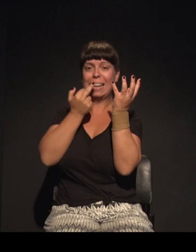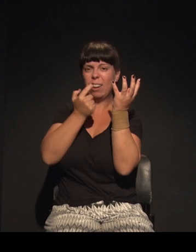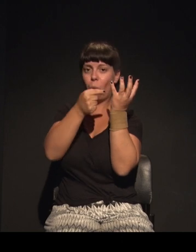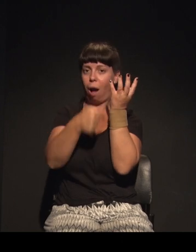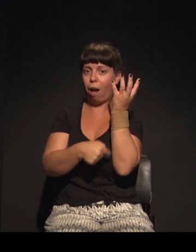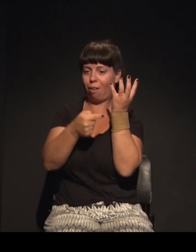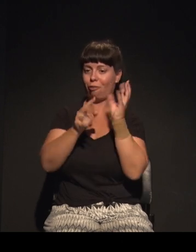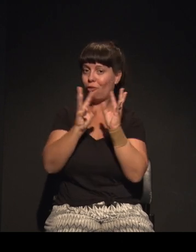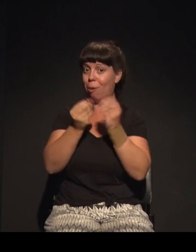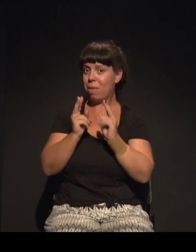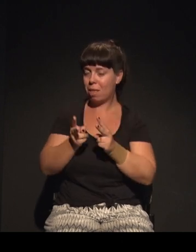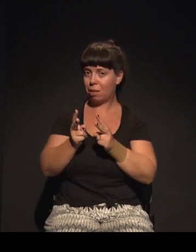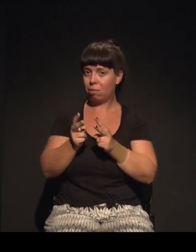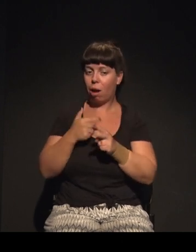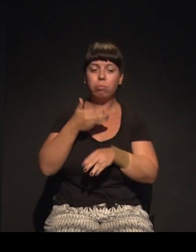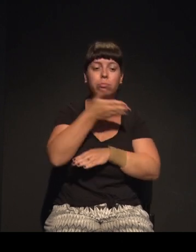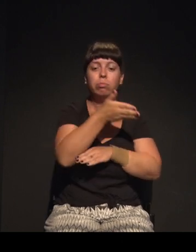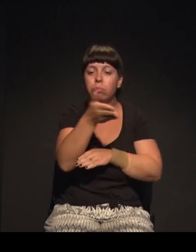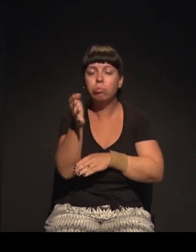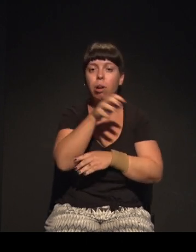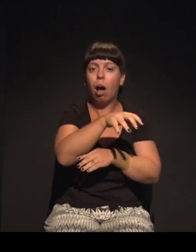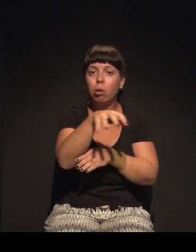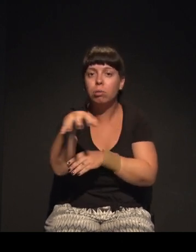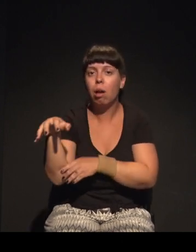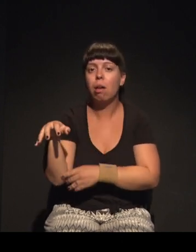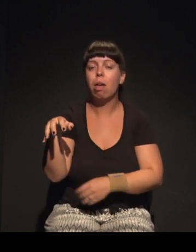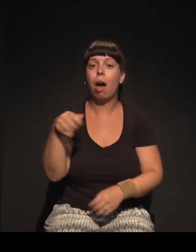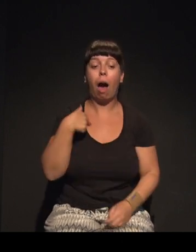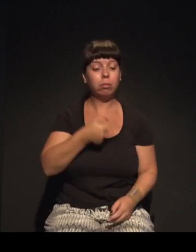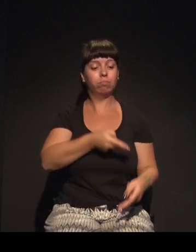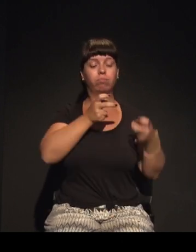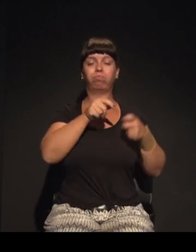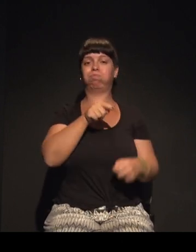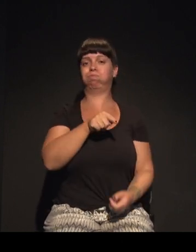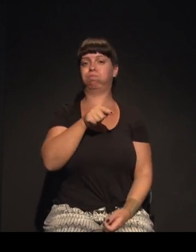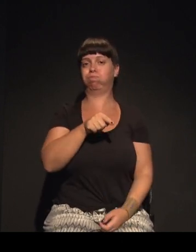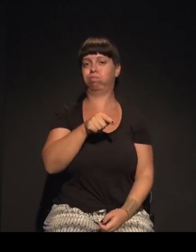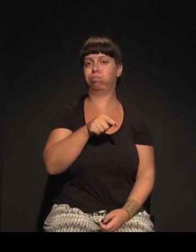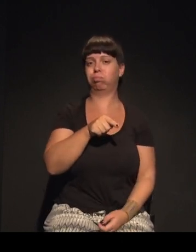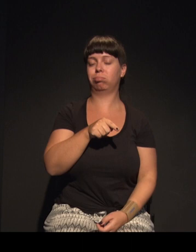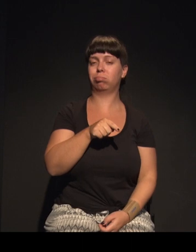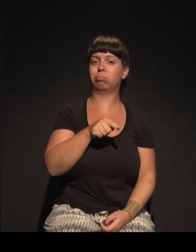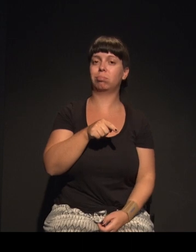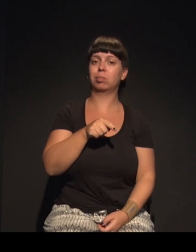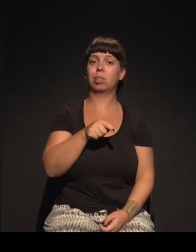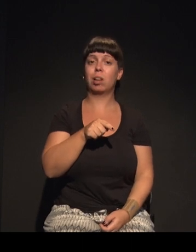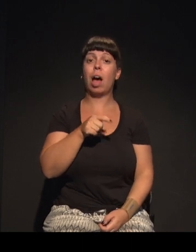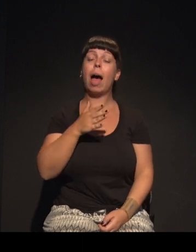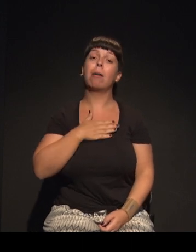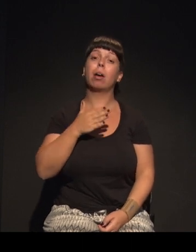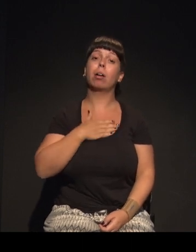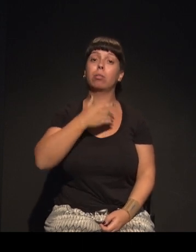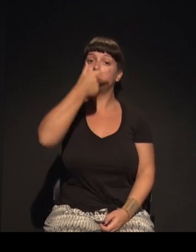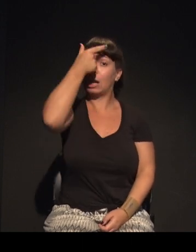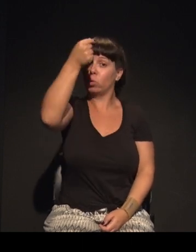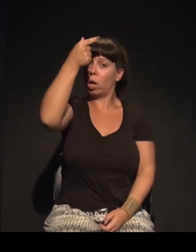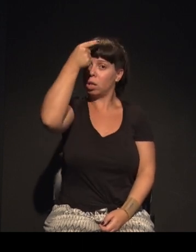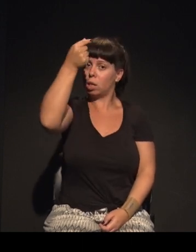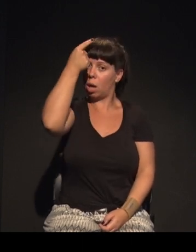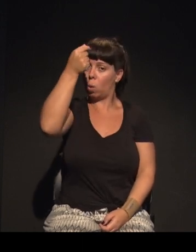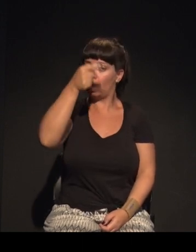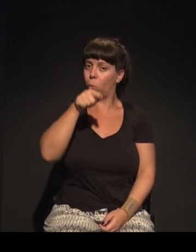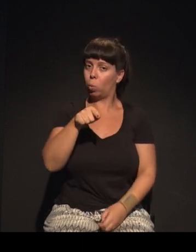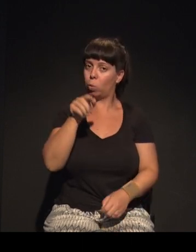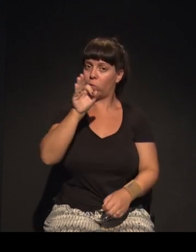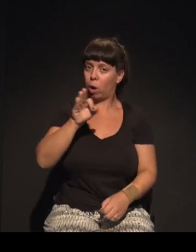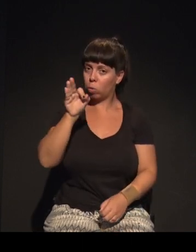aldeias foi quando eu me deparei né e num é esse trabalho fez parte da minha graduação não é eu não